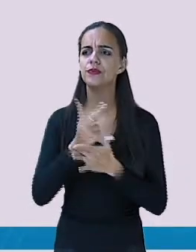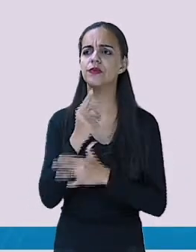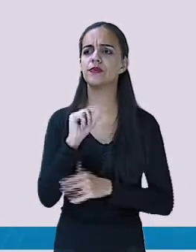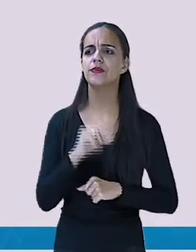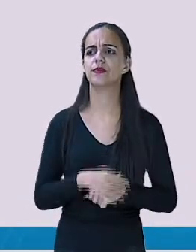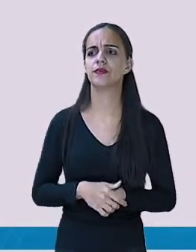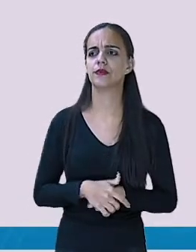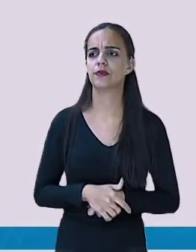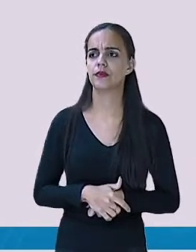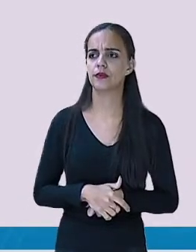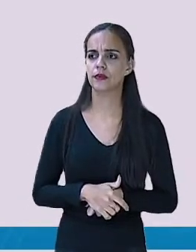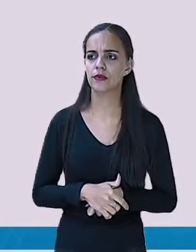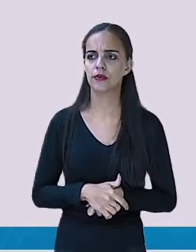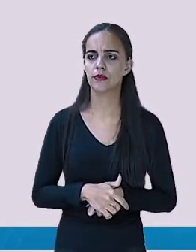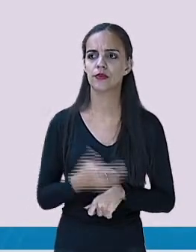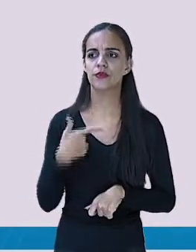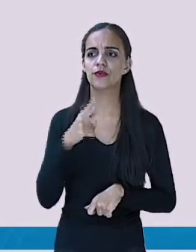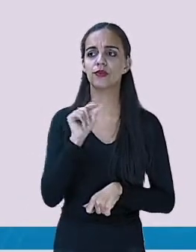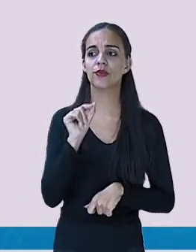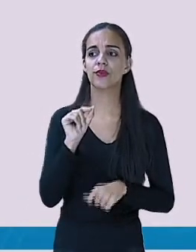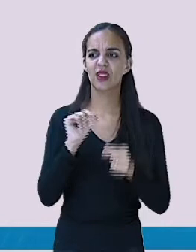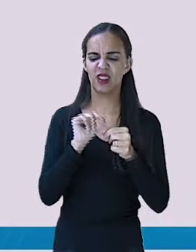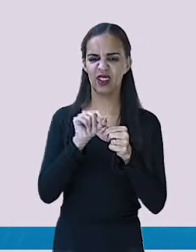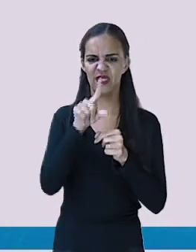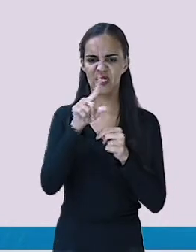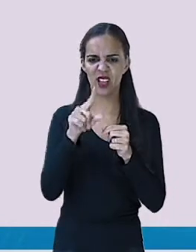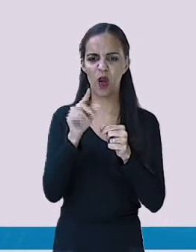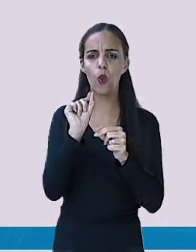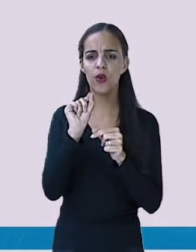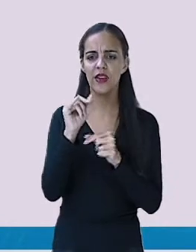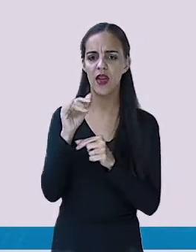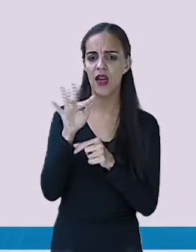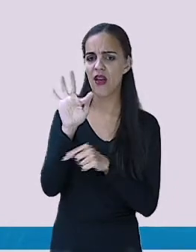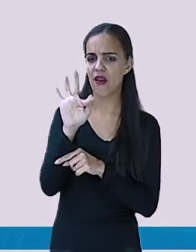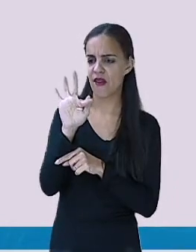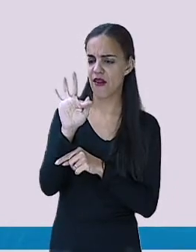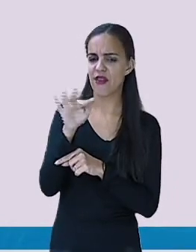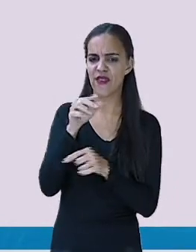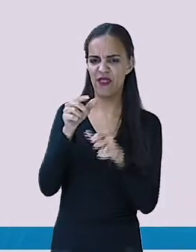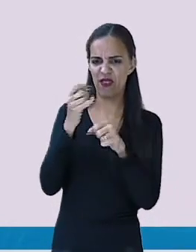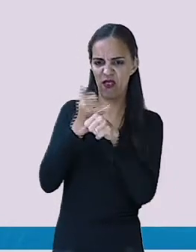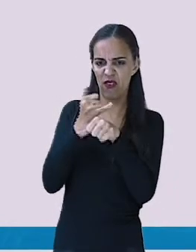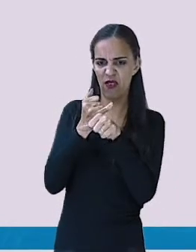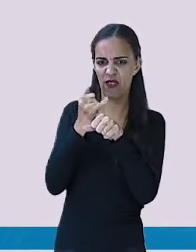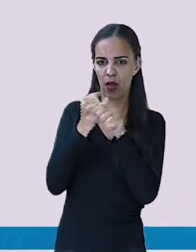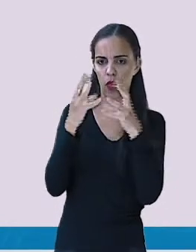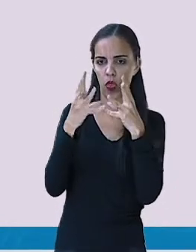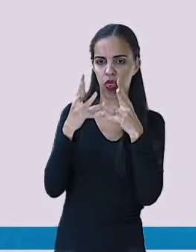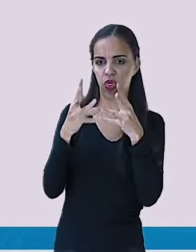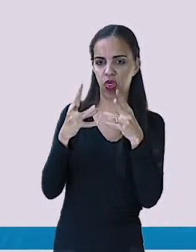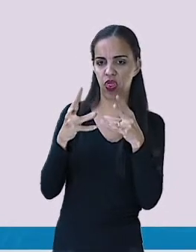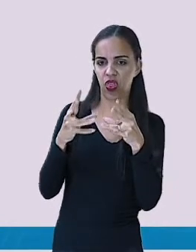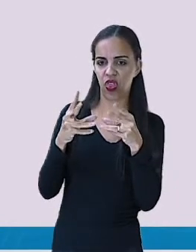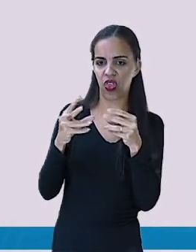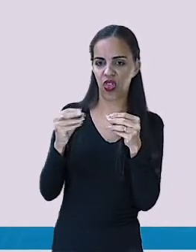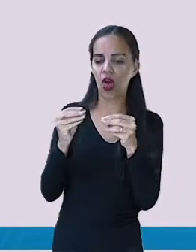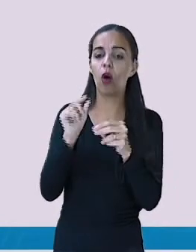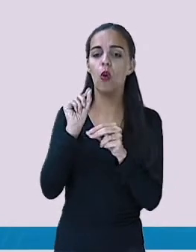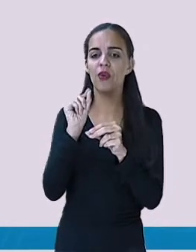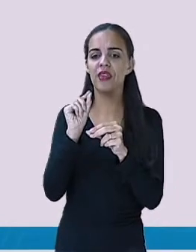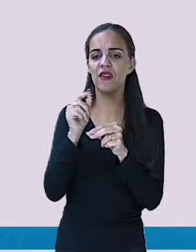Que nome você da ferrugem ele está enferrujando exatamente então a